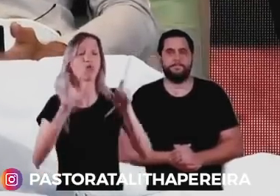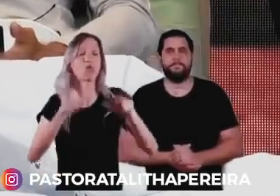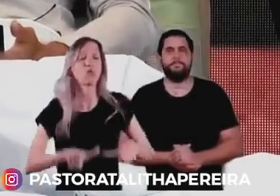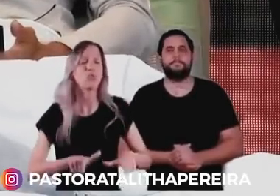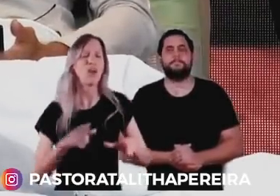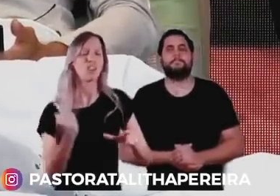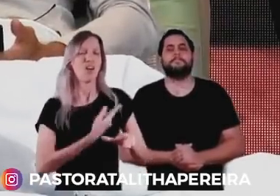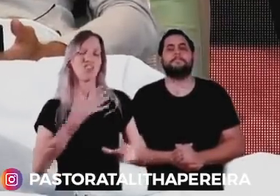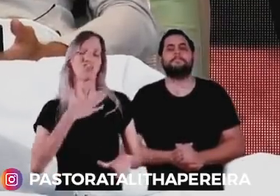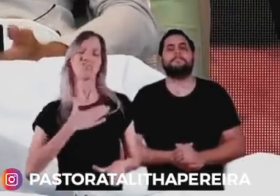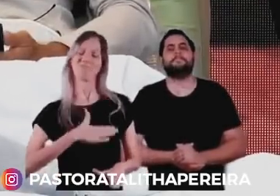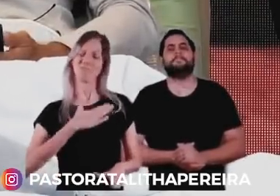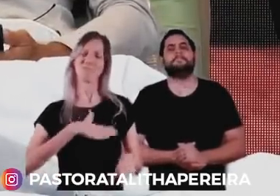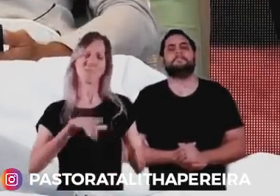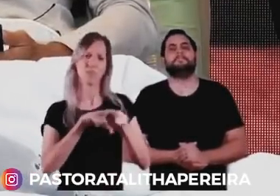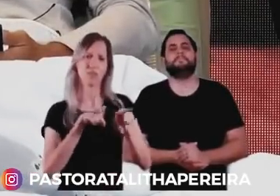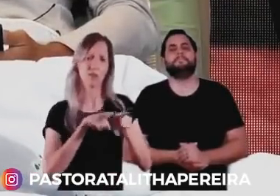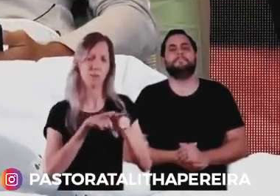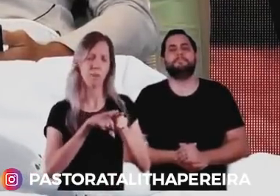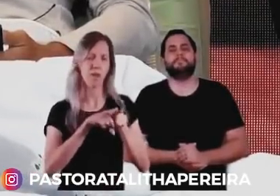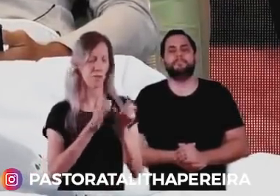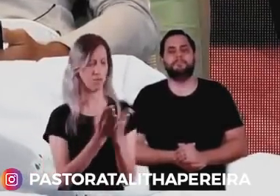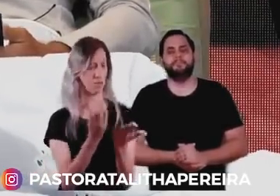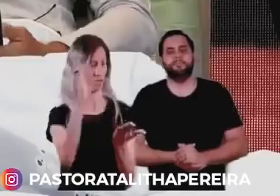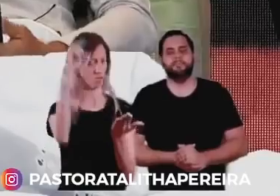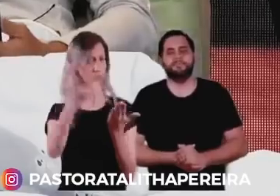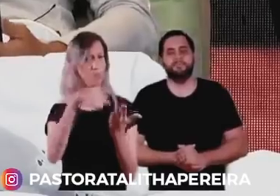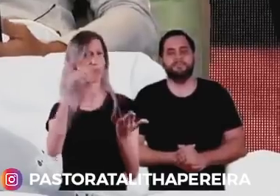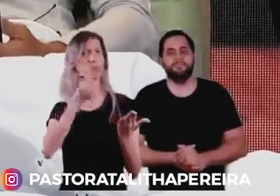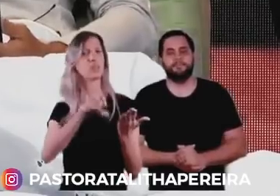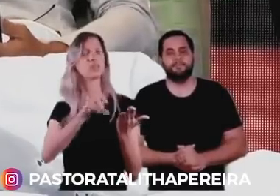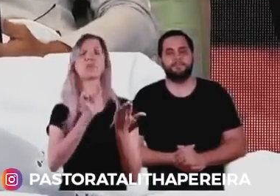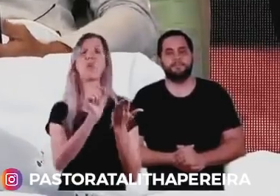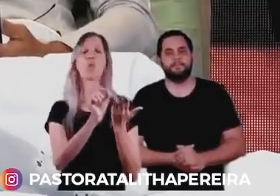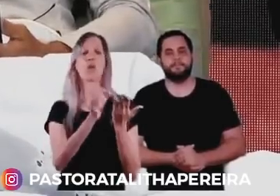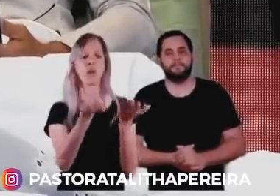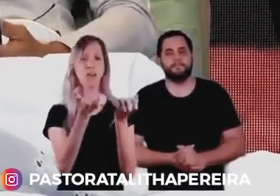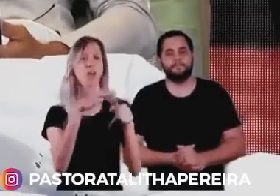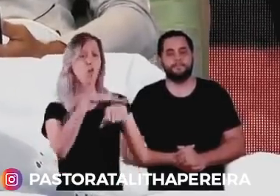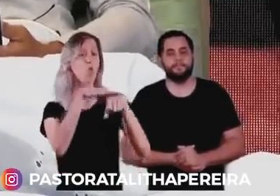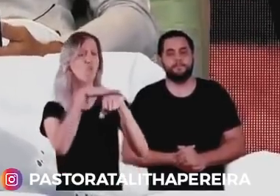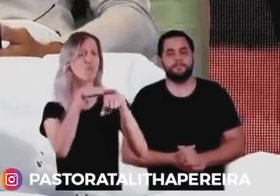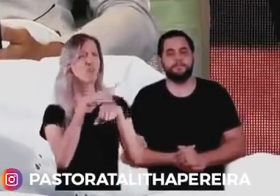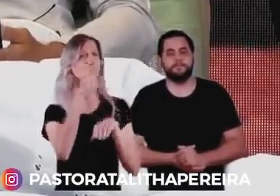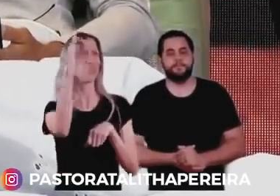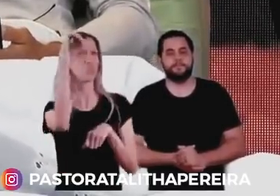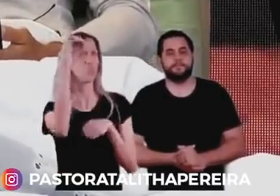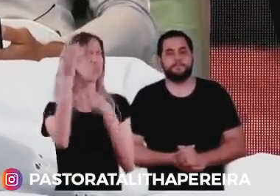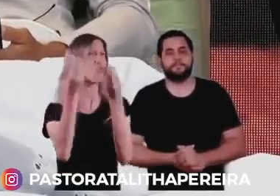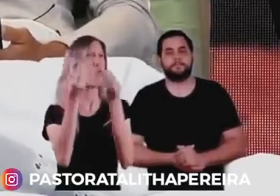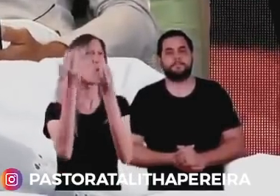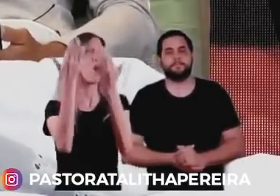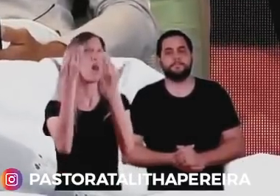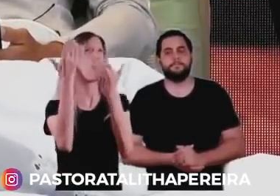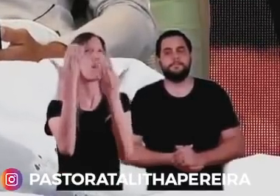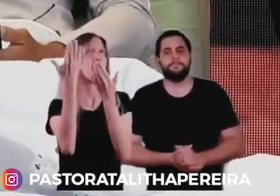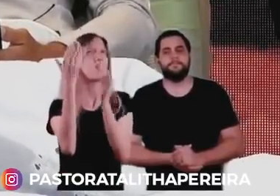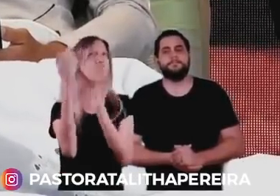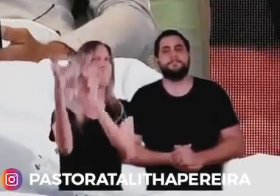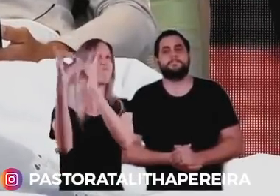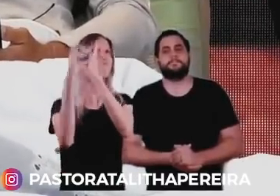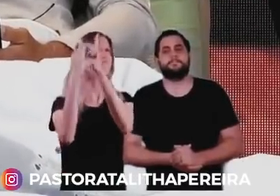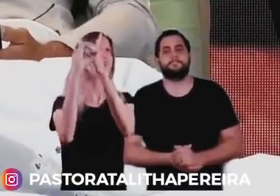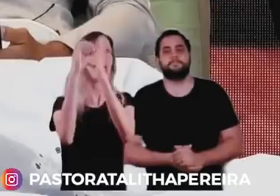palavra do Senhor nos ensina isso. A palavra de Deus diz, se você quer conversar com Deus, você quer ter uma intimidade com